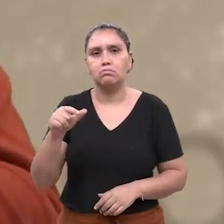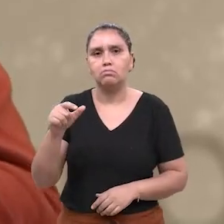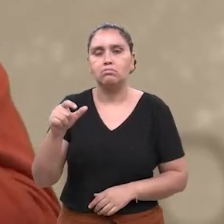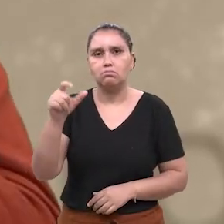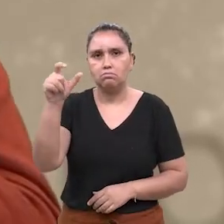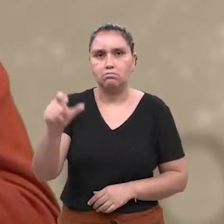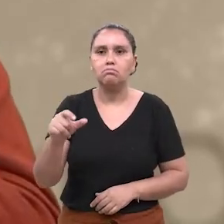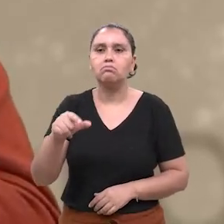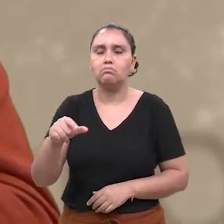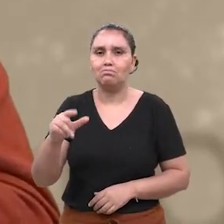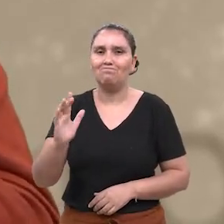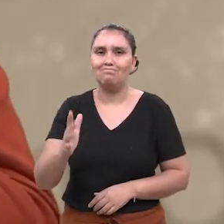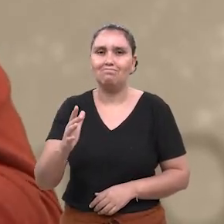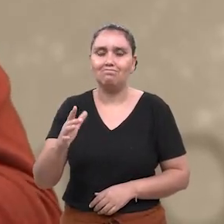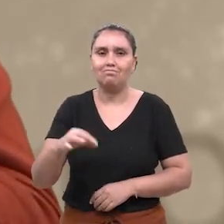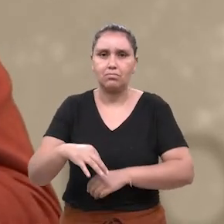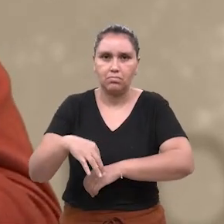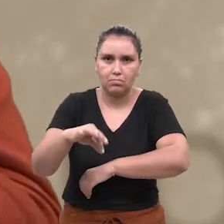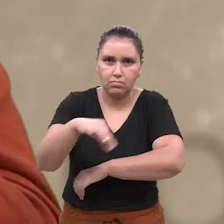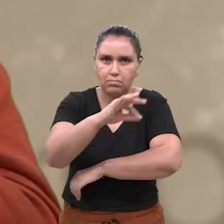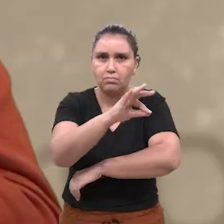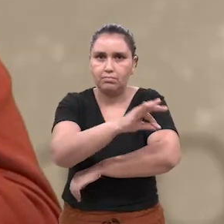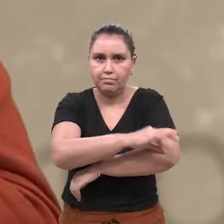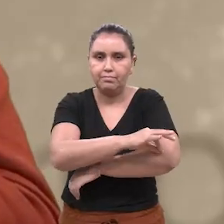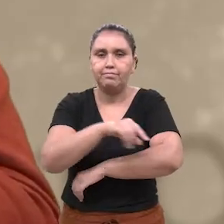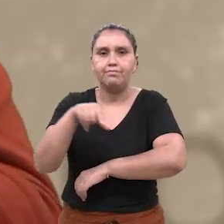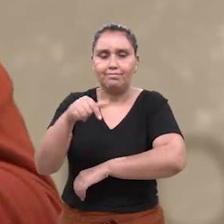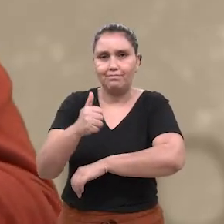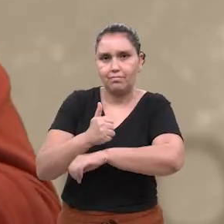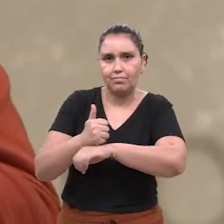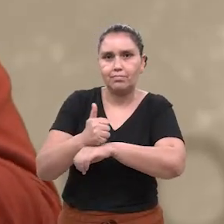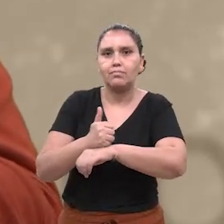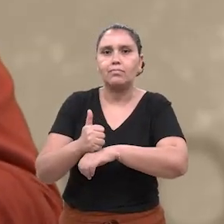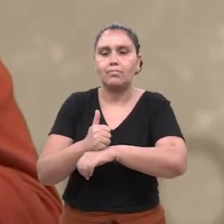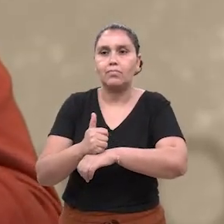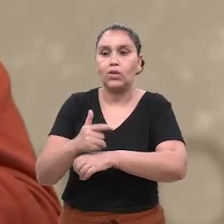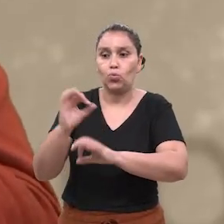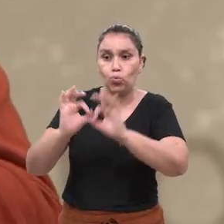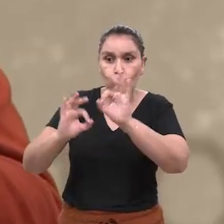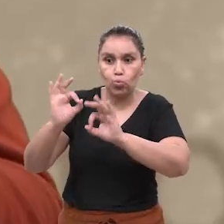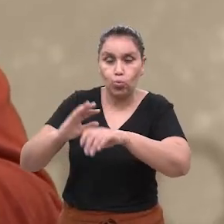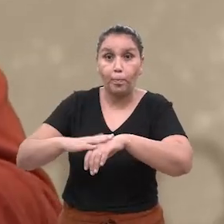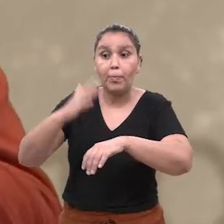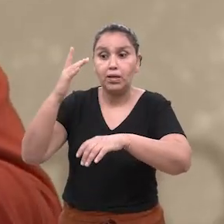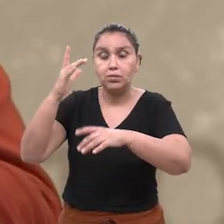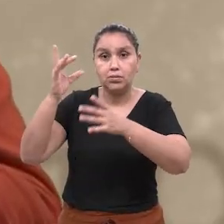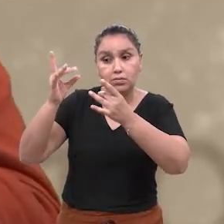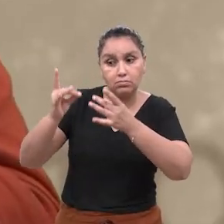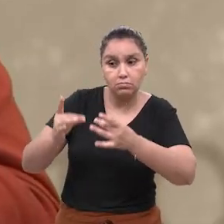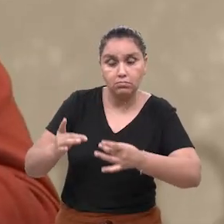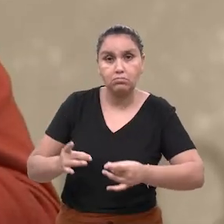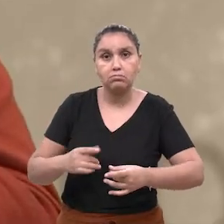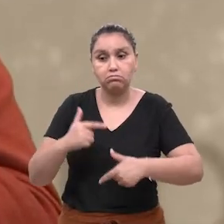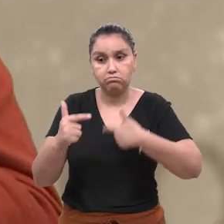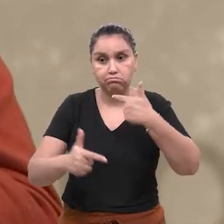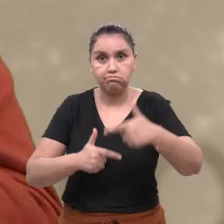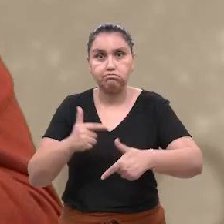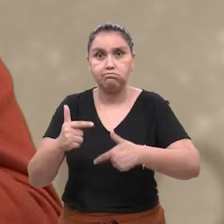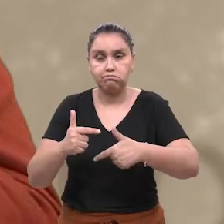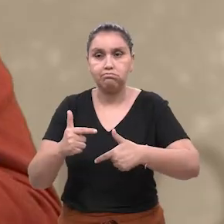know-how dela como, né, uma arquiteta formada, ela acabou aperfeiçoando muito mais daquilo que você